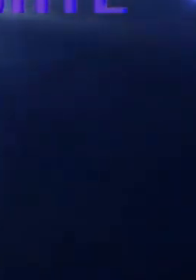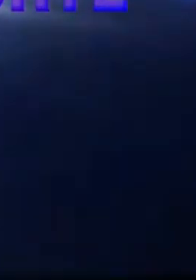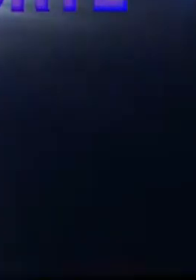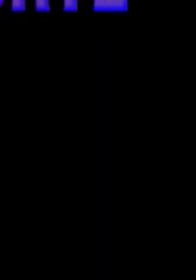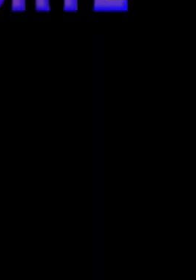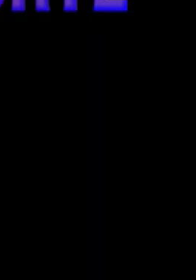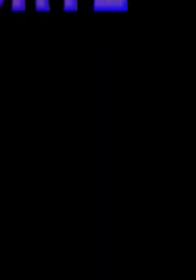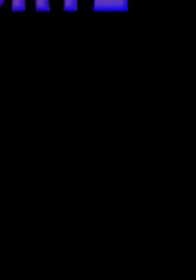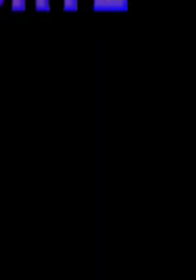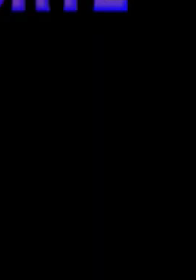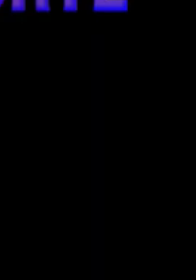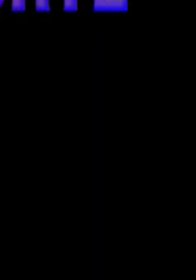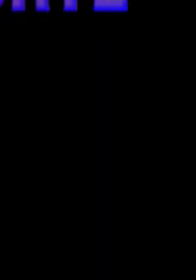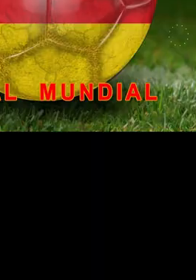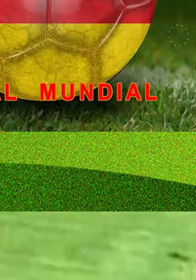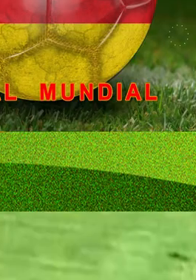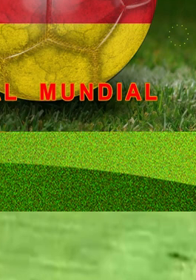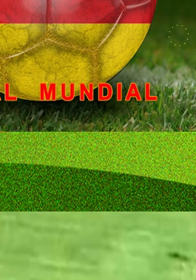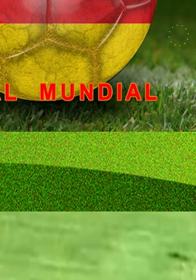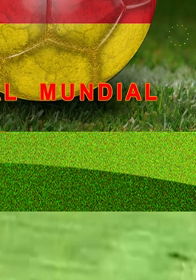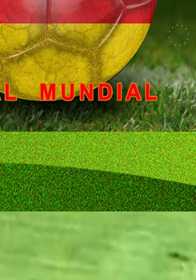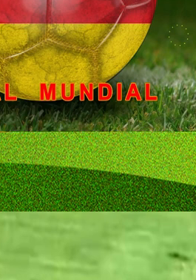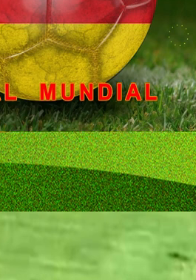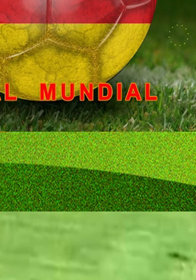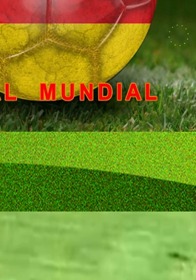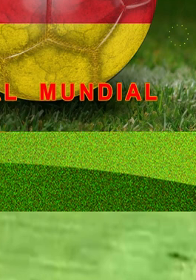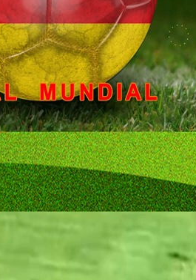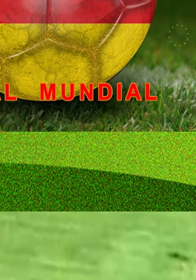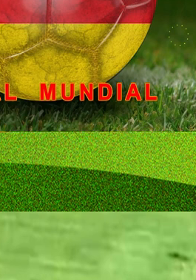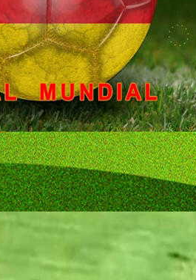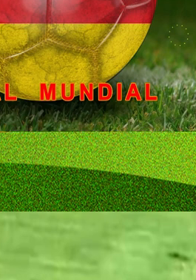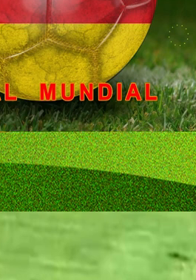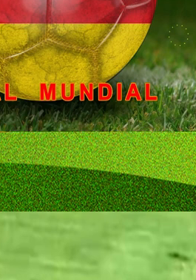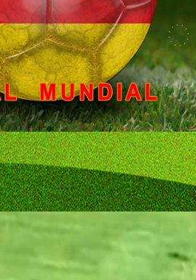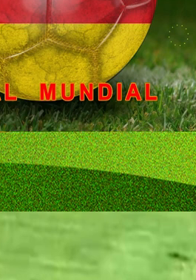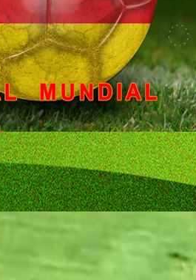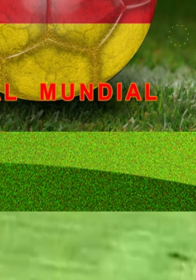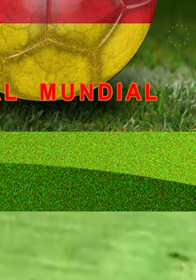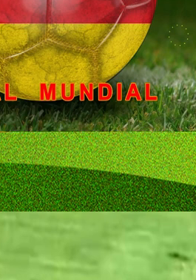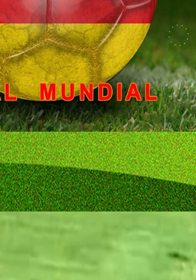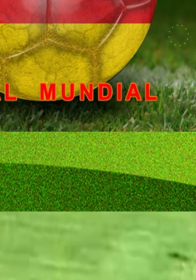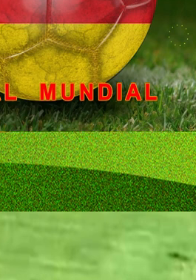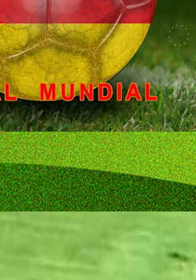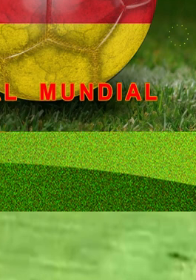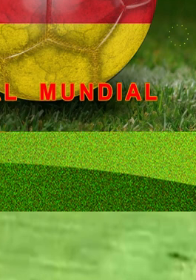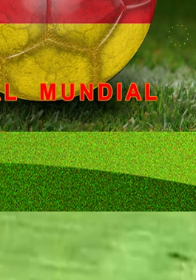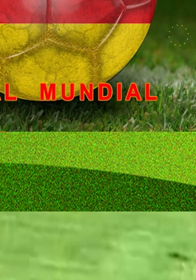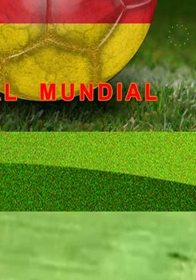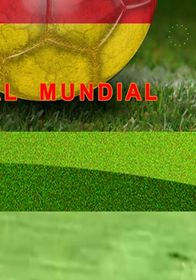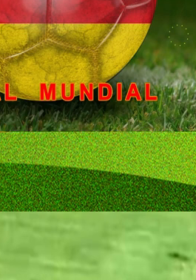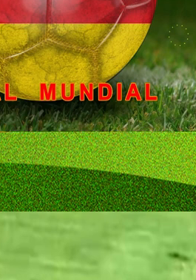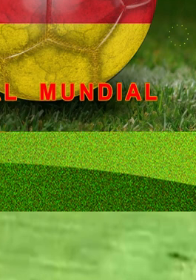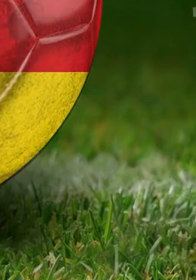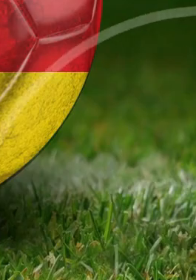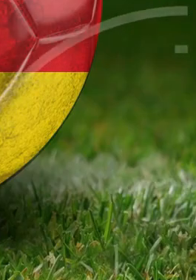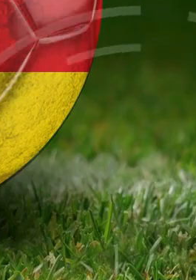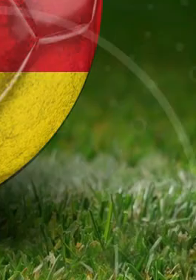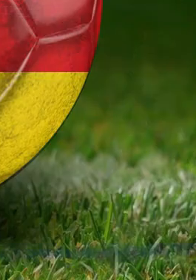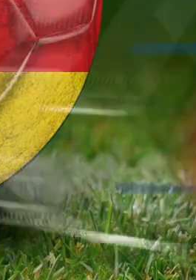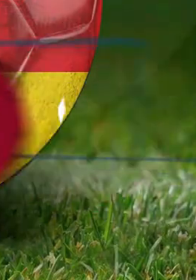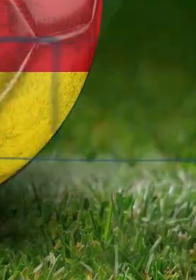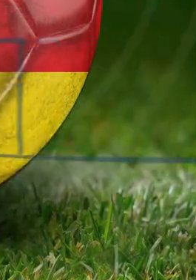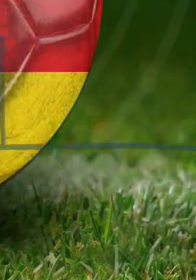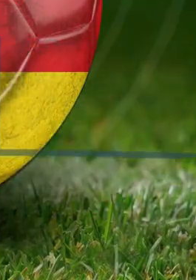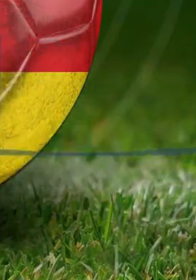Tele Brasil no Esporte. E com esta última informação, o Tele Brasil Esporte no Ar vai ficando por aqui. Até lá!